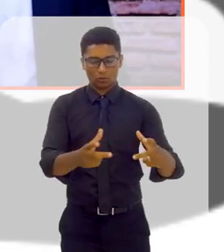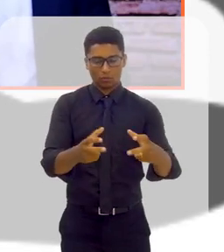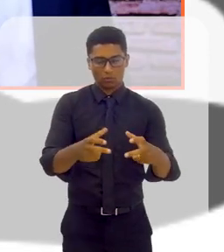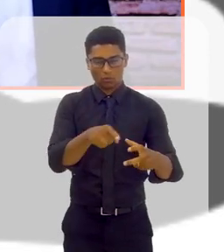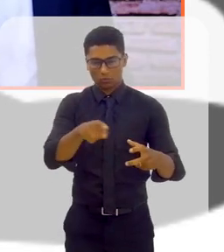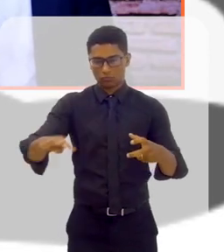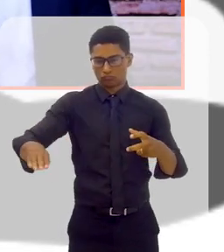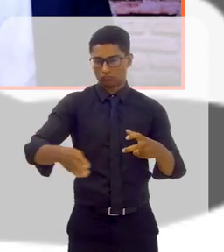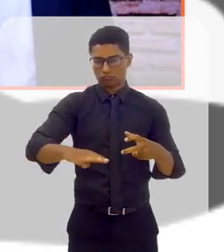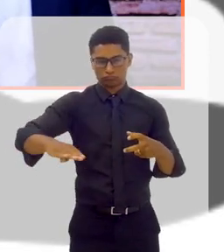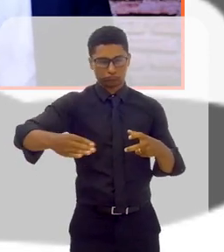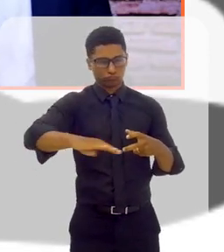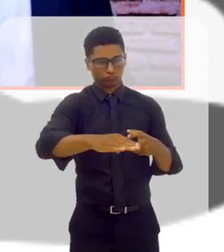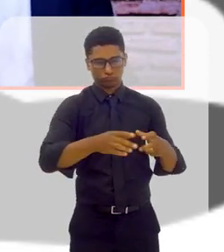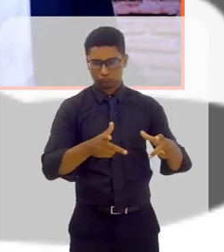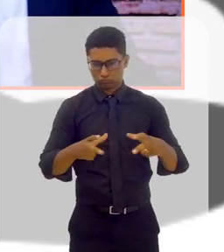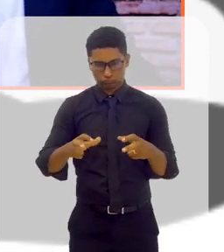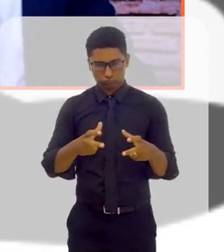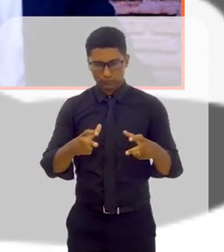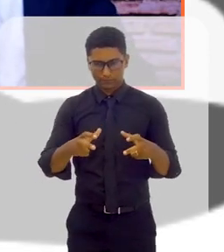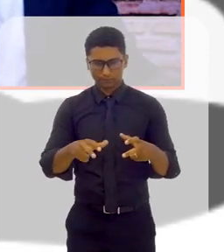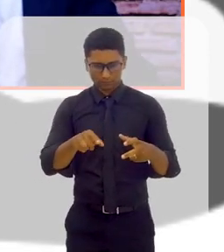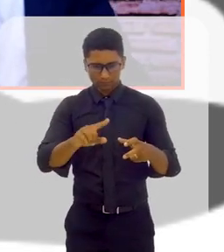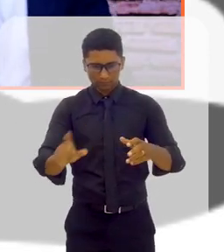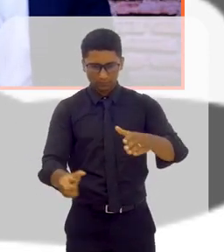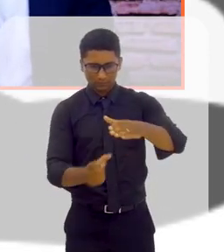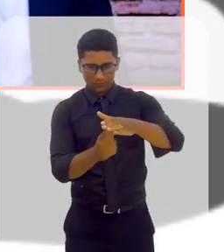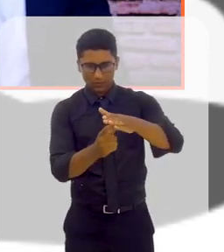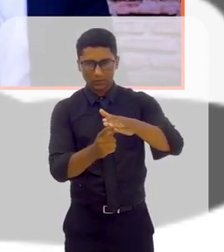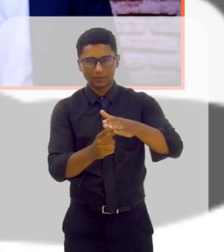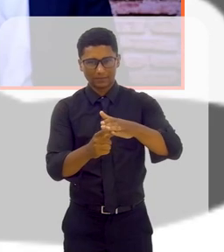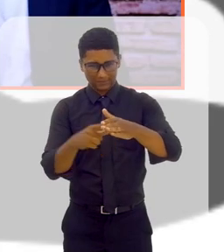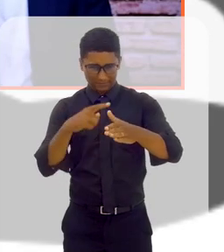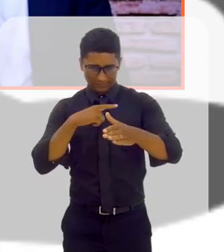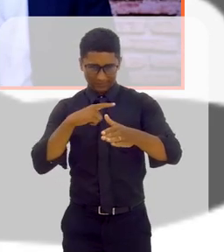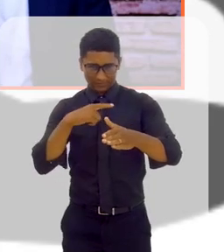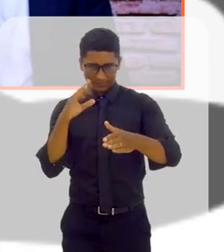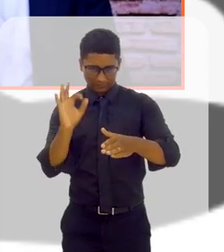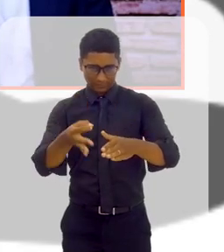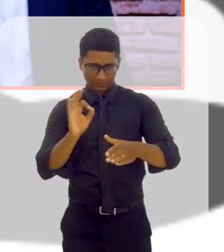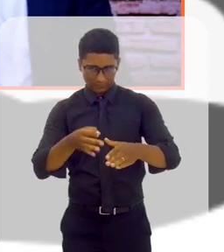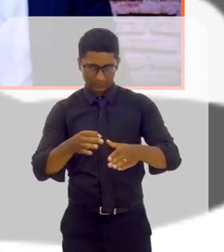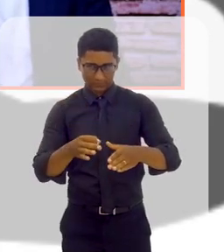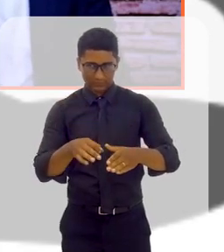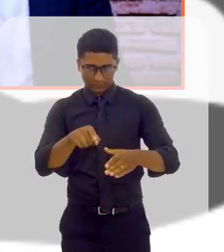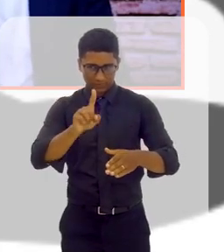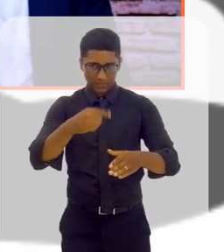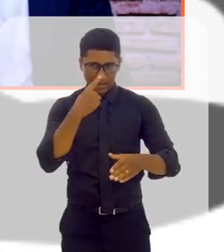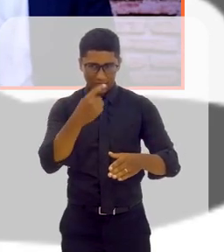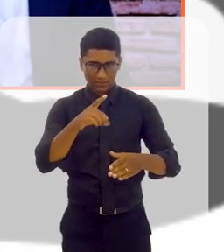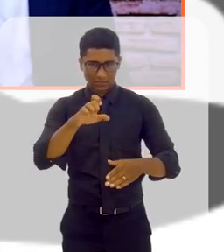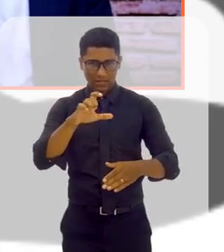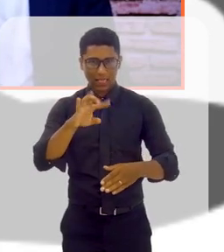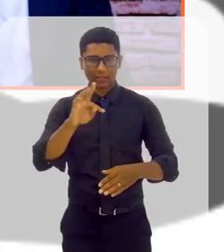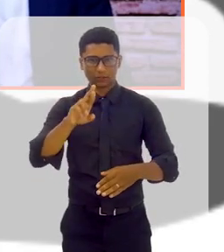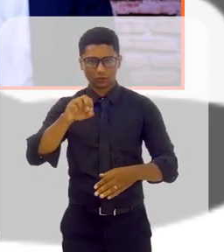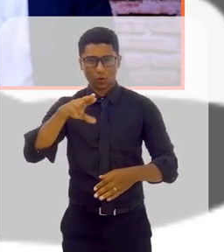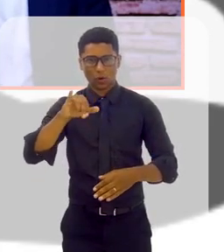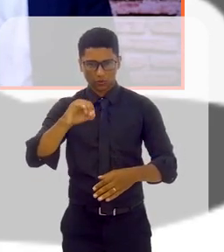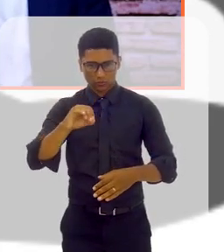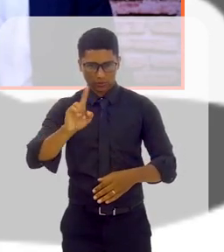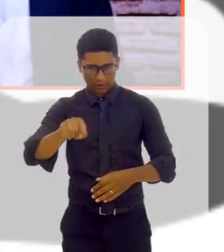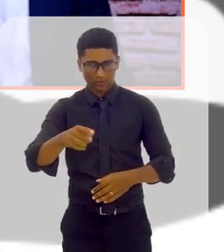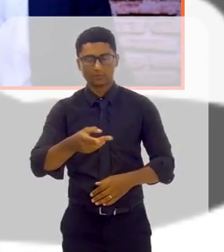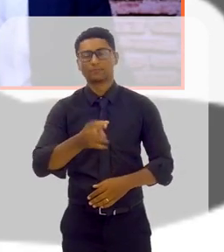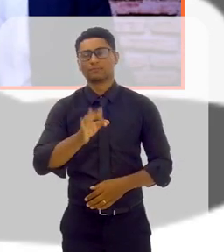remoto esse carrinho de controle remoto ele vai com pilha ele não tem um fio ele é um lixo eletrônico quando